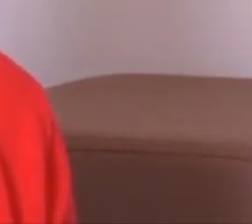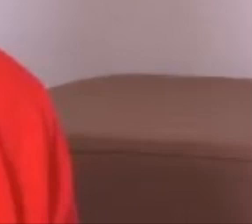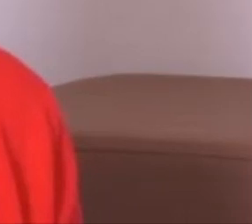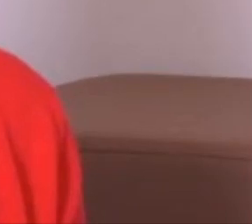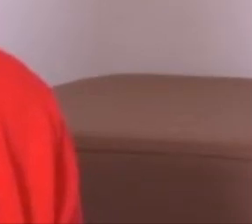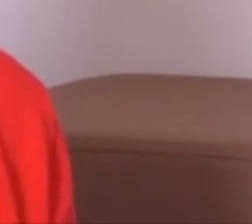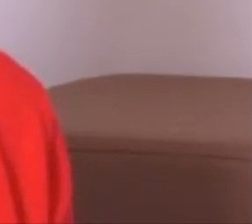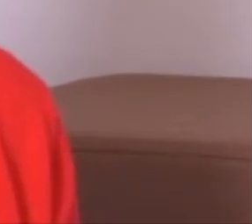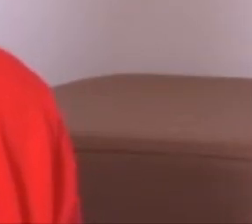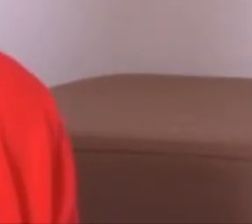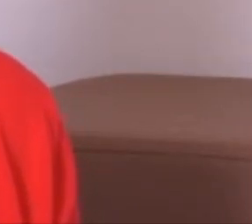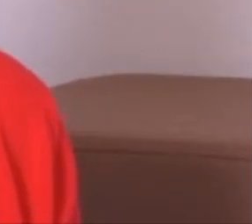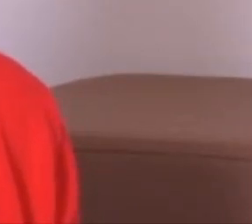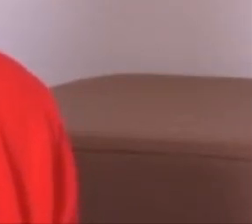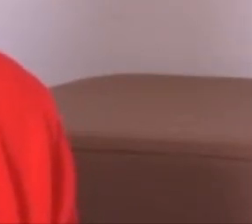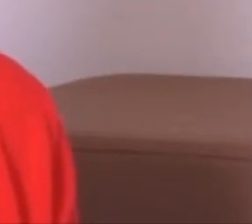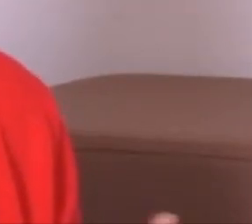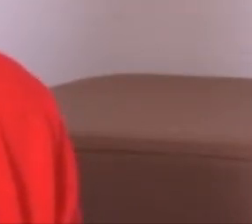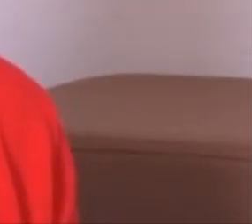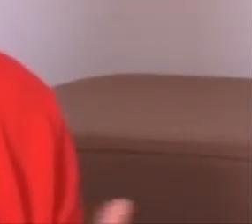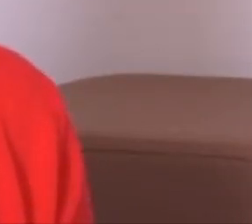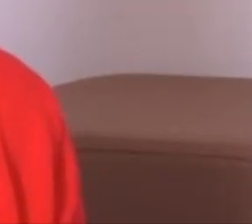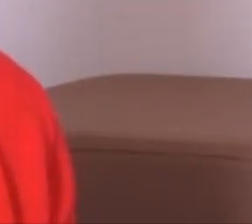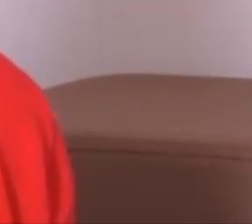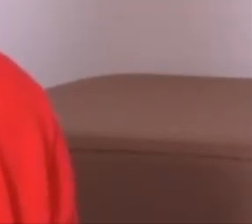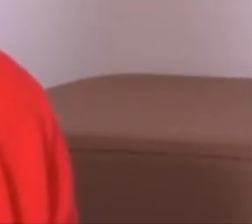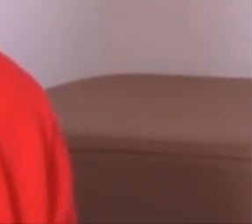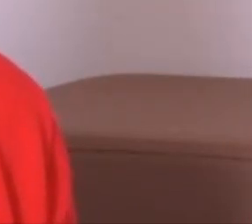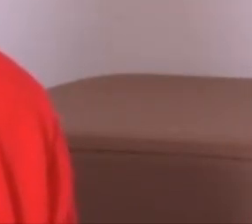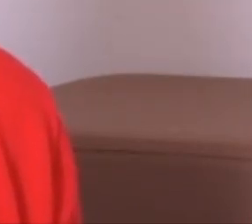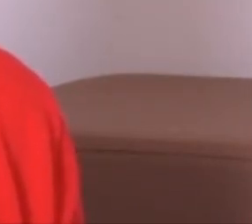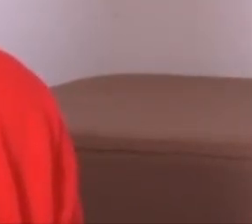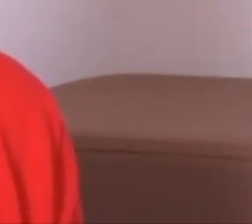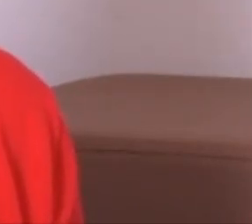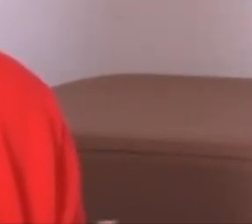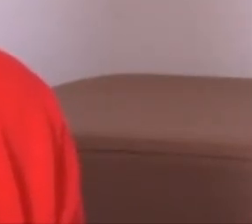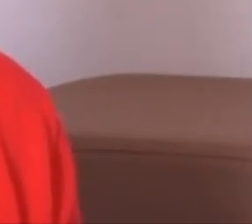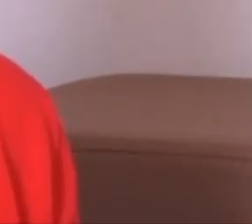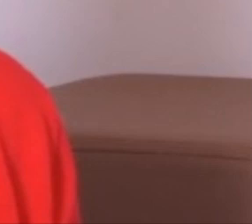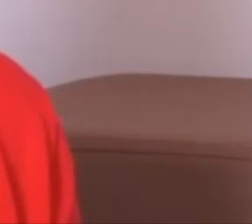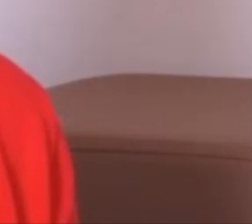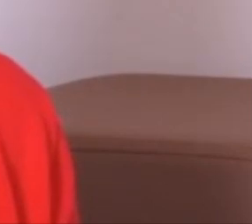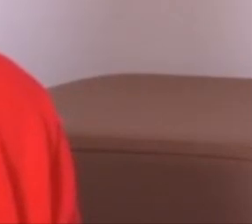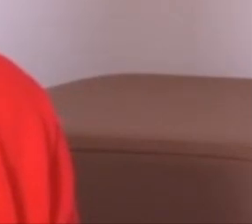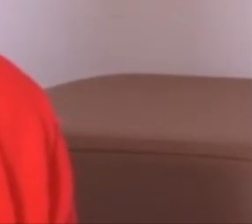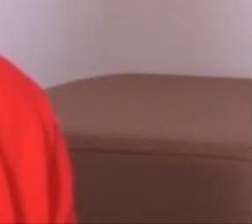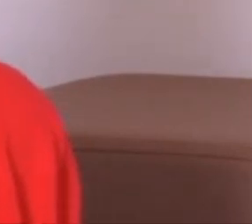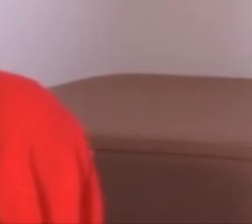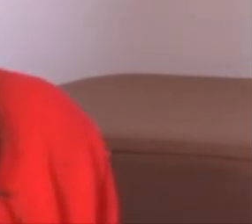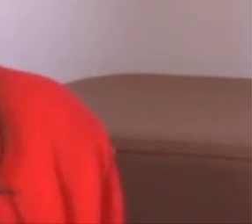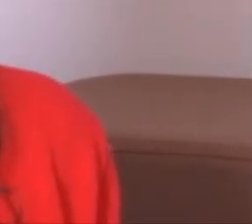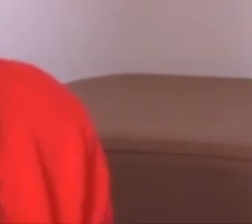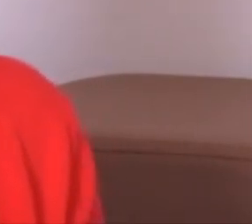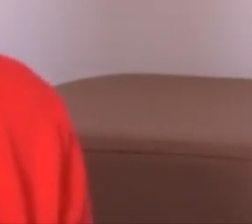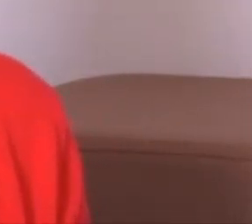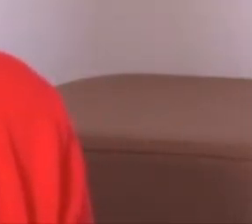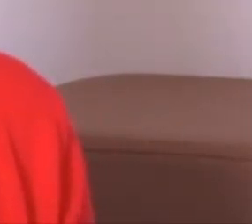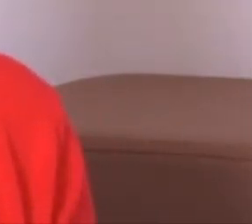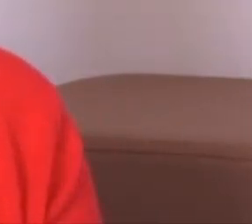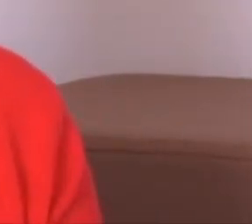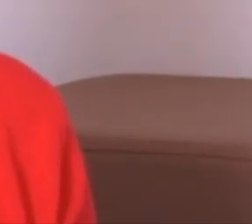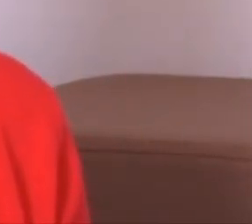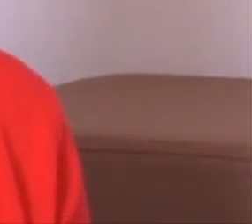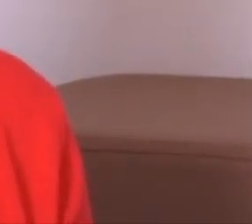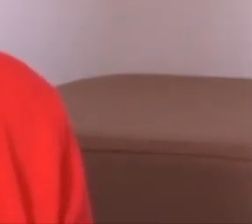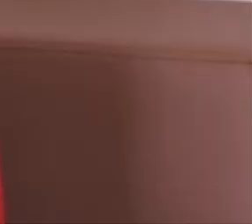fui levando a condição do jeito que dava, sem muita consciência das complicações